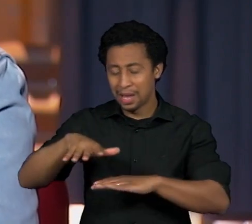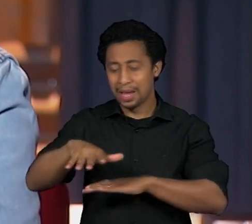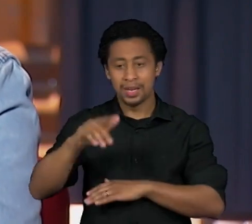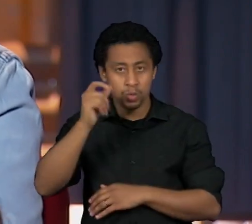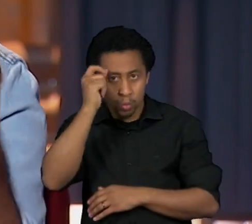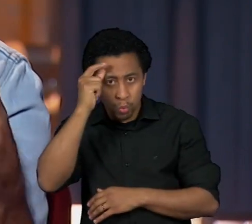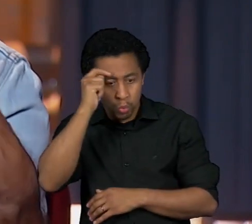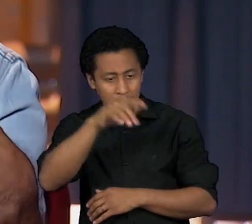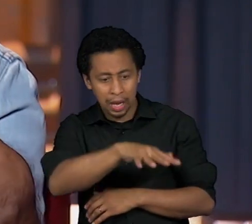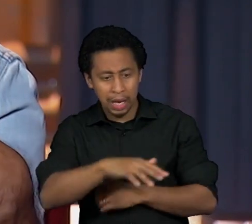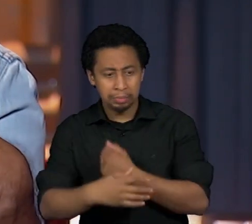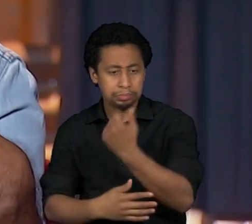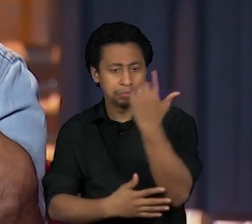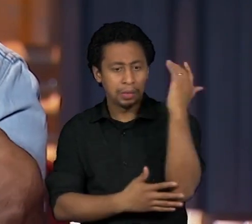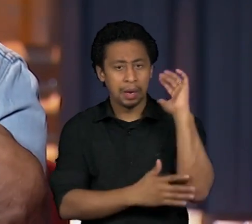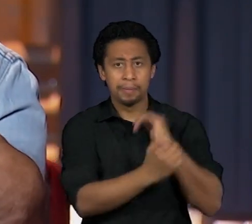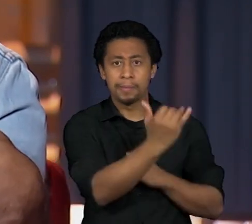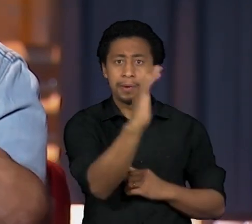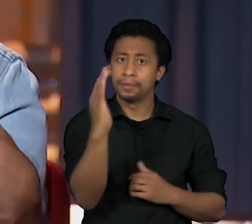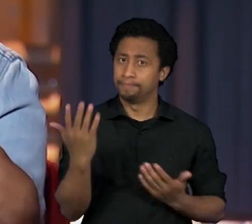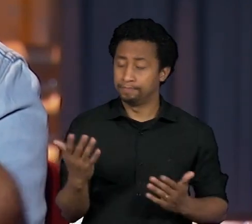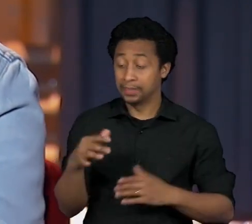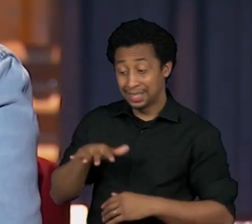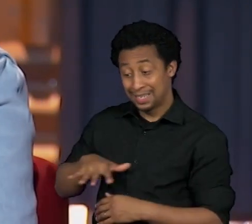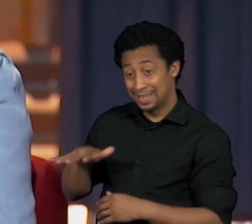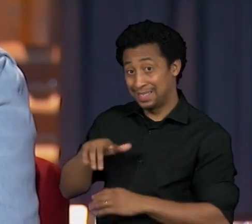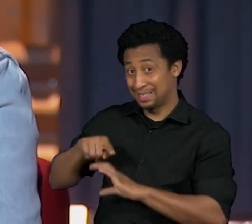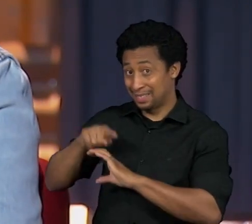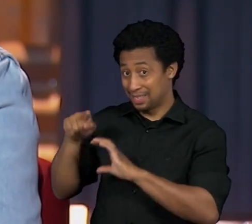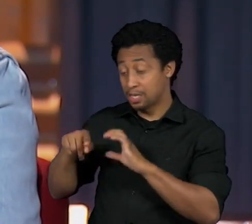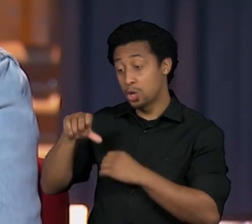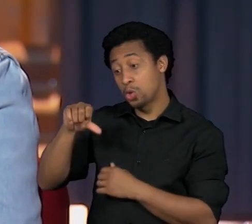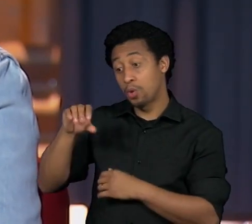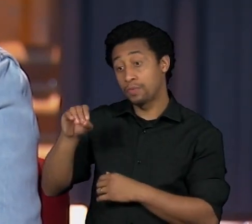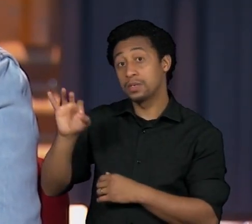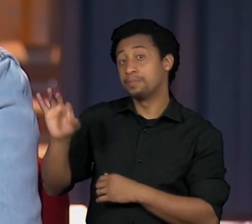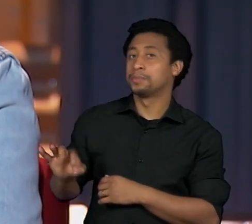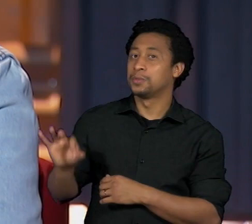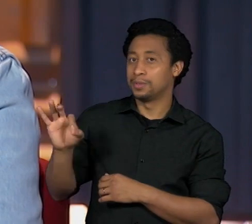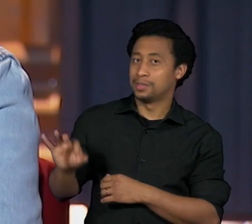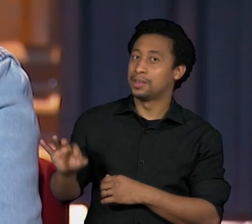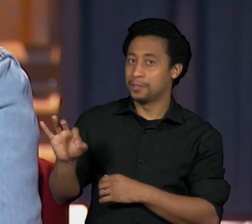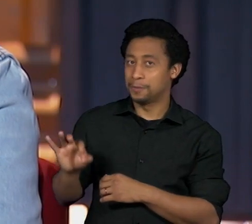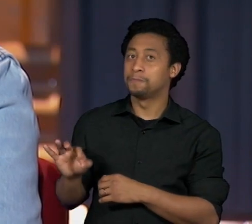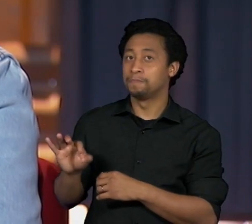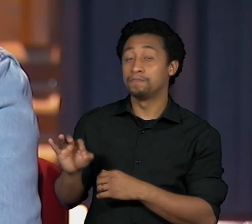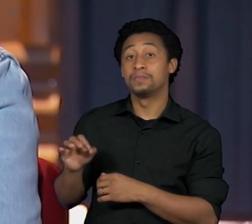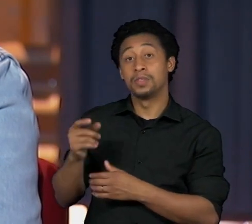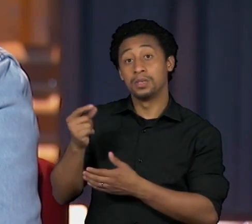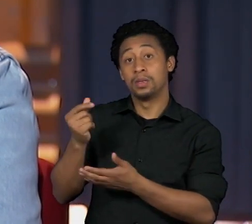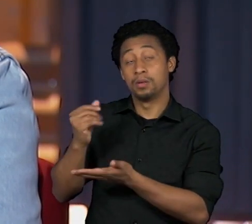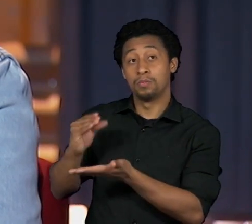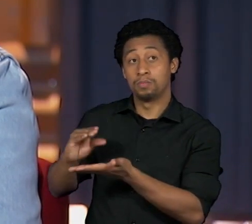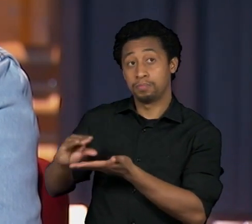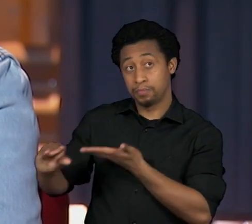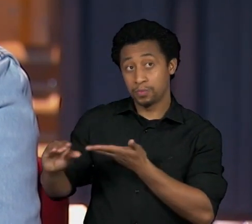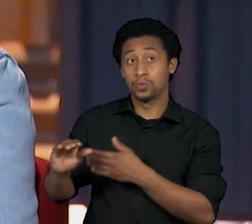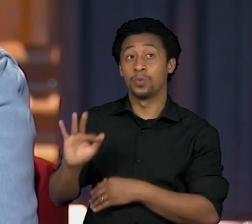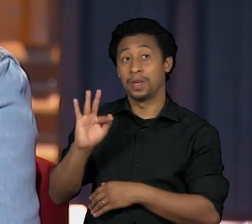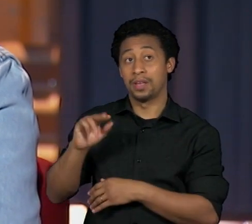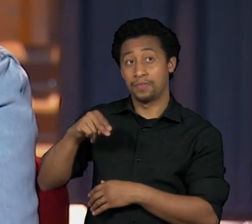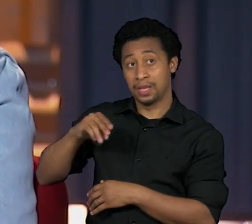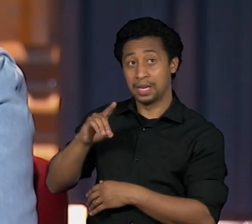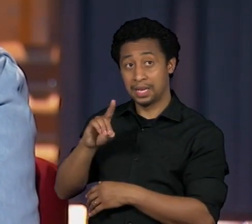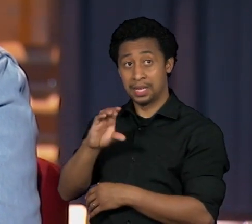sabe disso. Na área da ciência, a gente está falando em 90% de contingenciamento de recursos do Fundo Nacional de Desenvolvimento Científico e Tecnológico. É um ataque